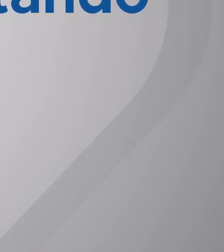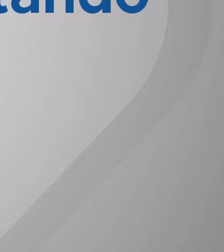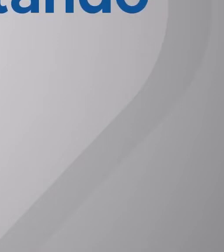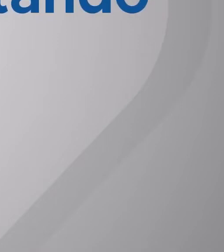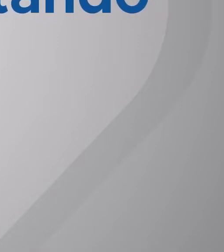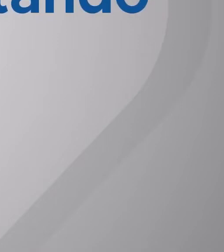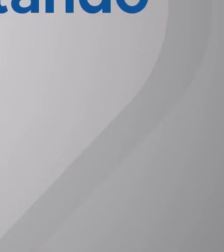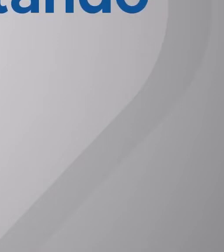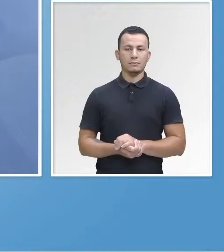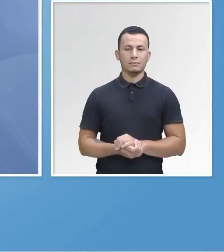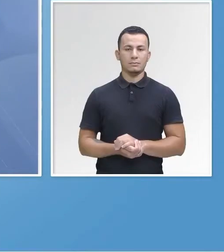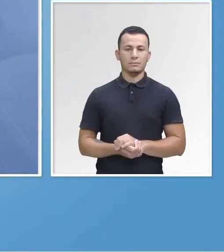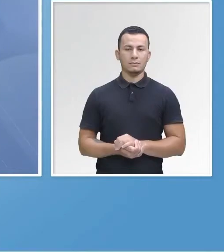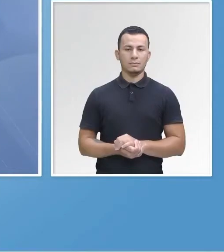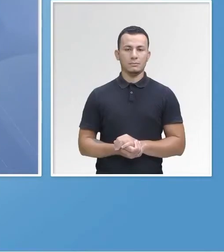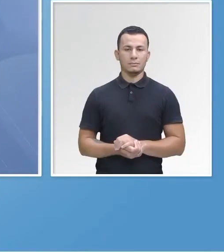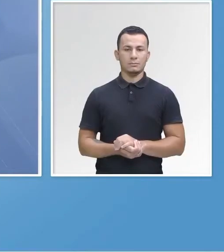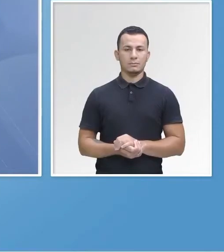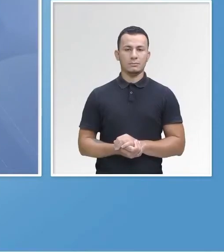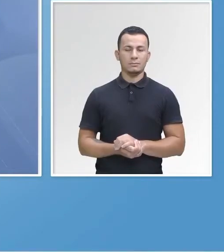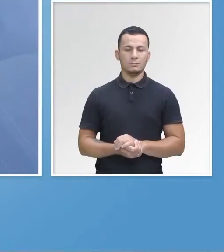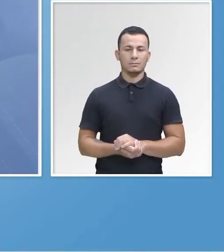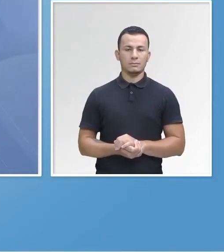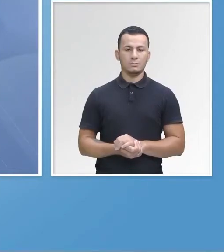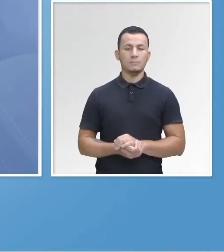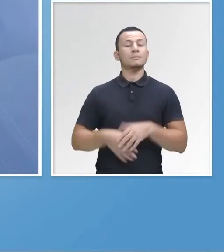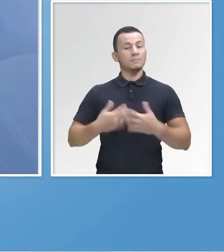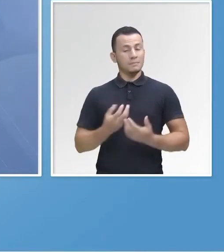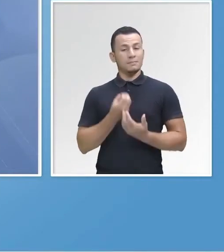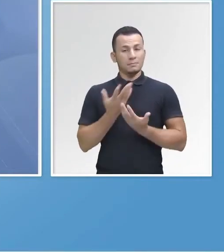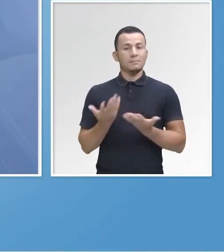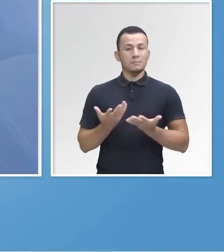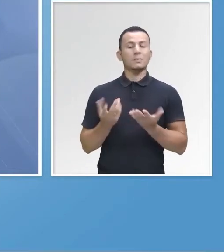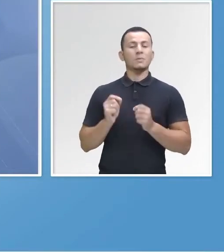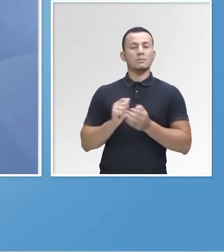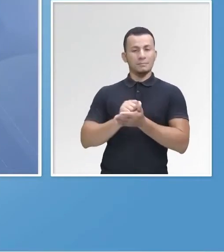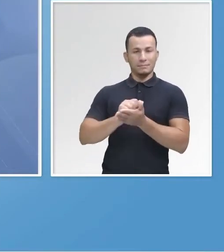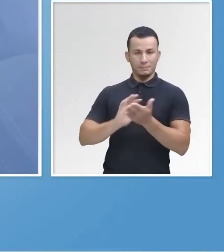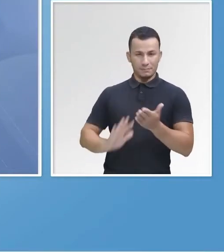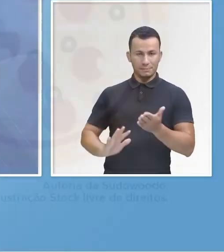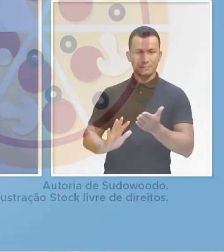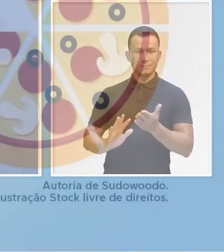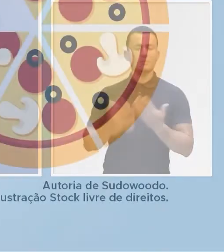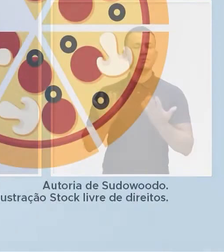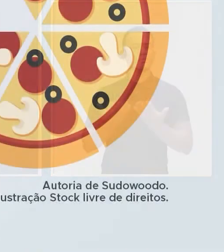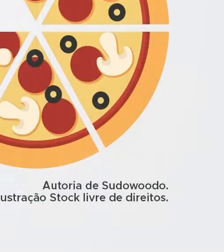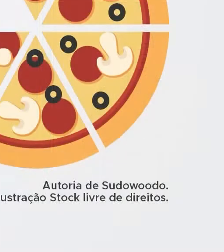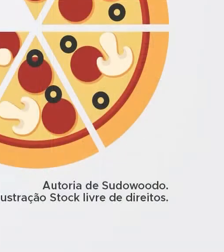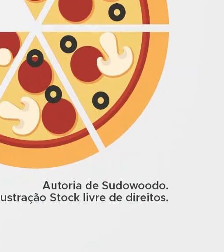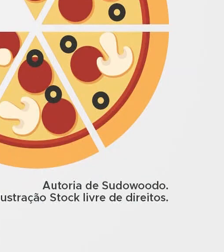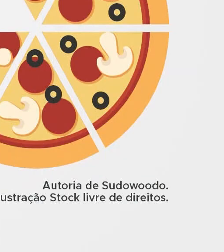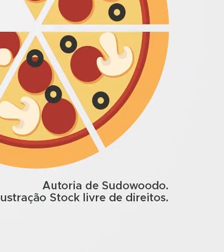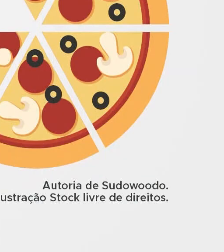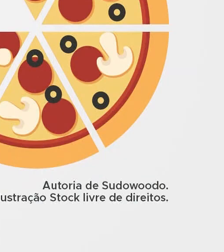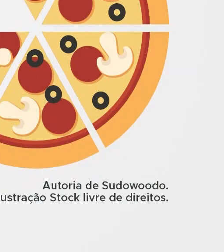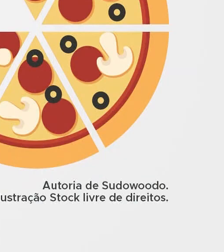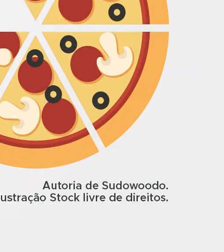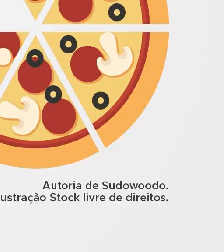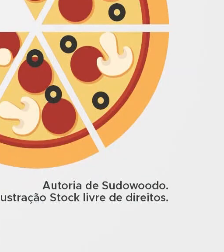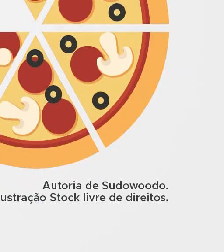não é muito bem Chegou agora do nosso exercitando vamos ver agora